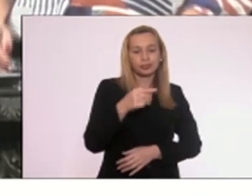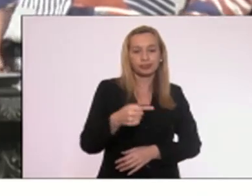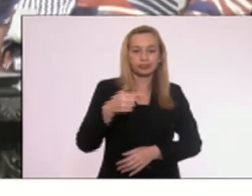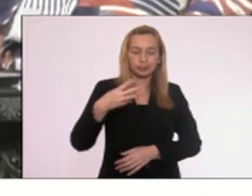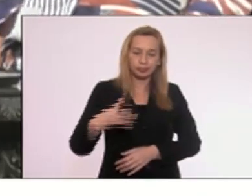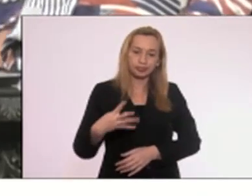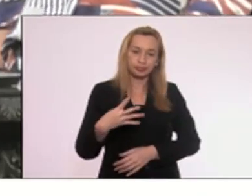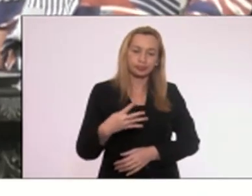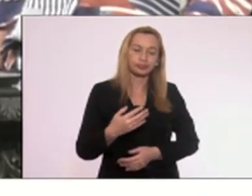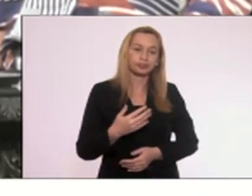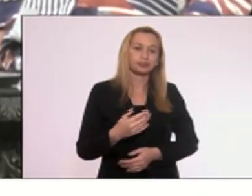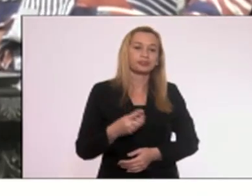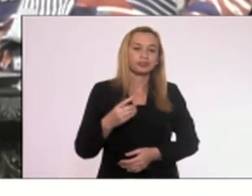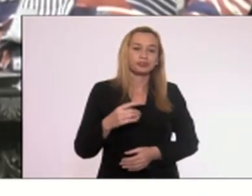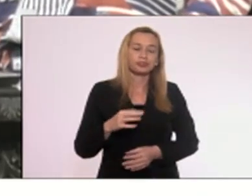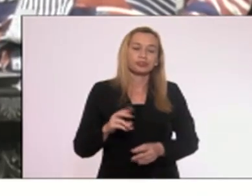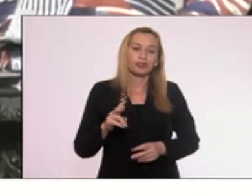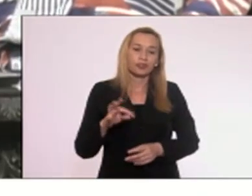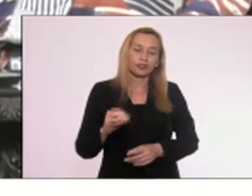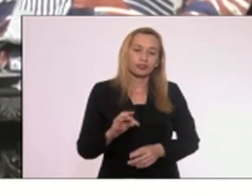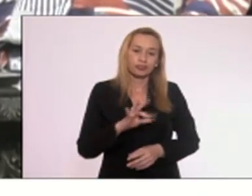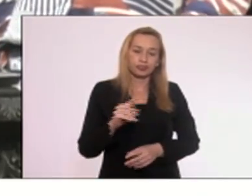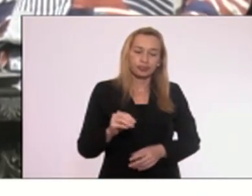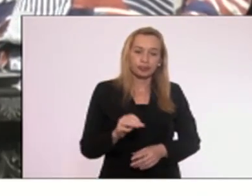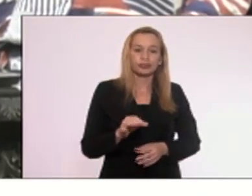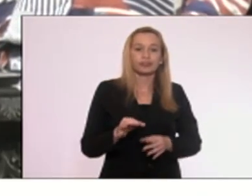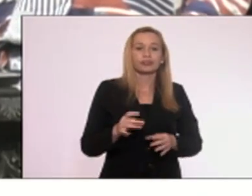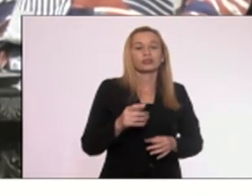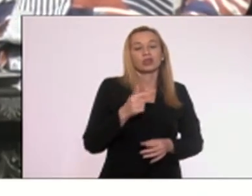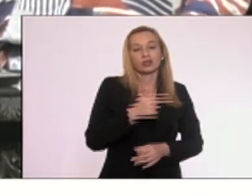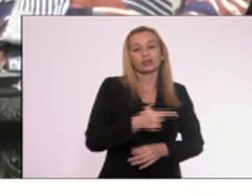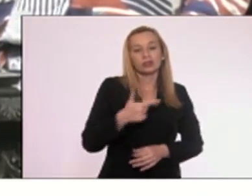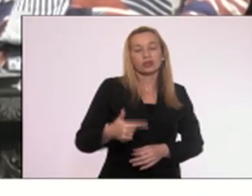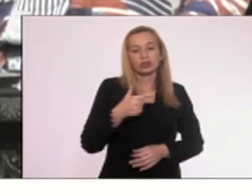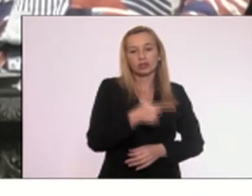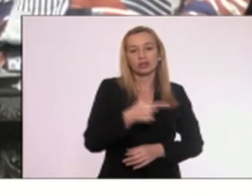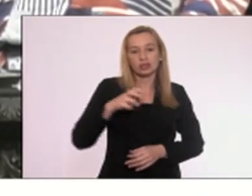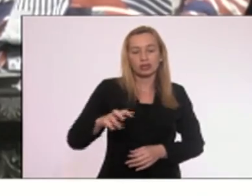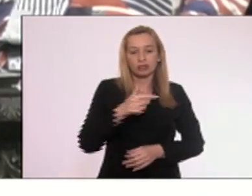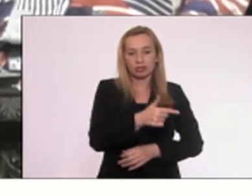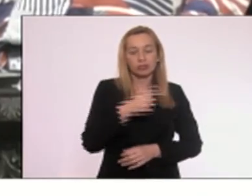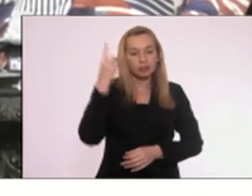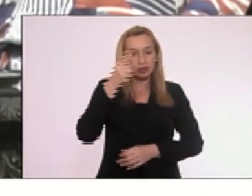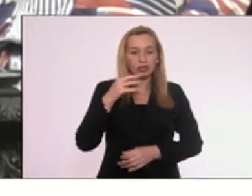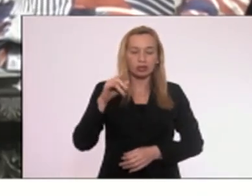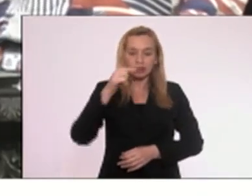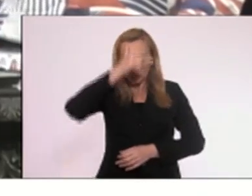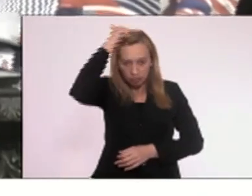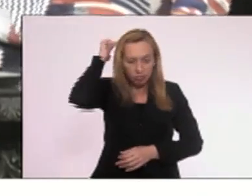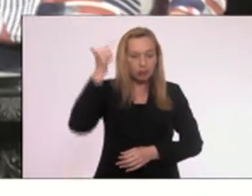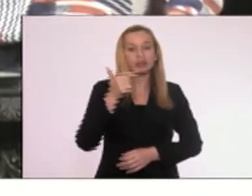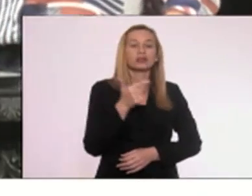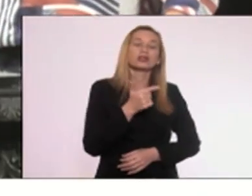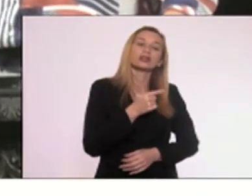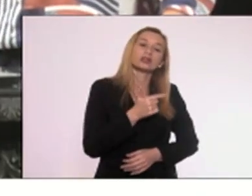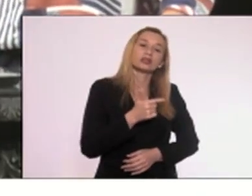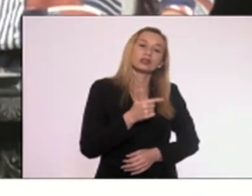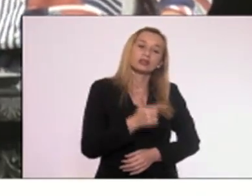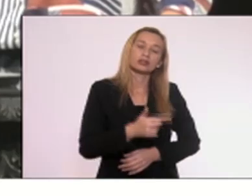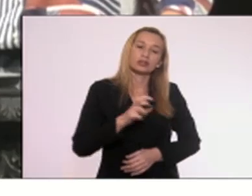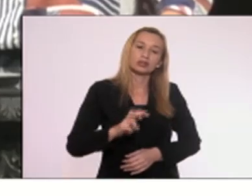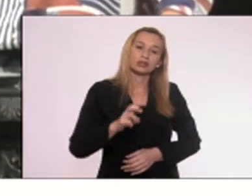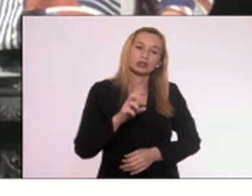Ricardo Abraão. Veto total oposto ao projeto de lei 2225-A de 2013, autoria do deputado Luiz Paulo. Veto total oposto ao projeto de